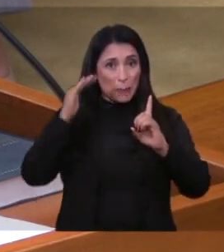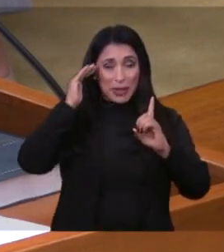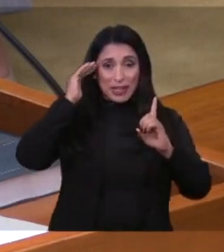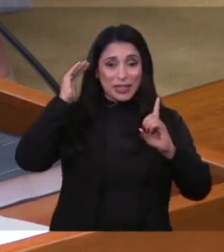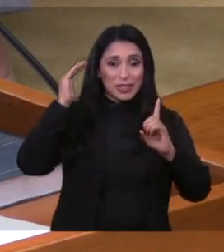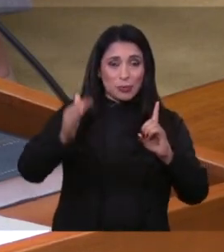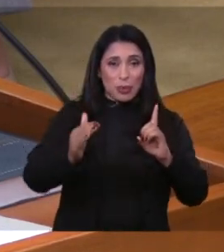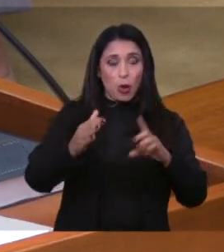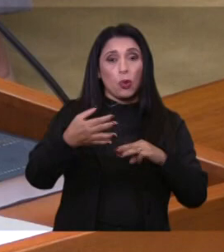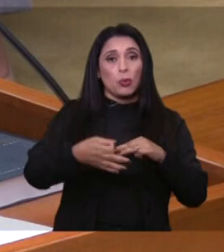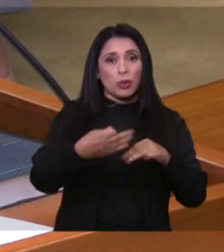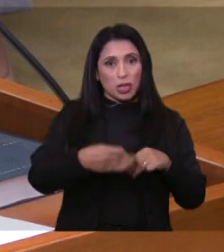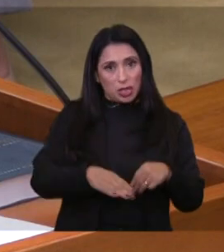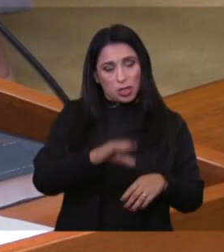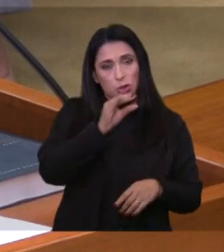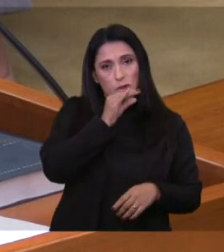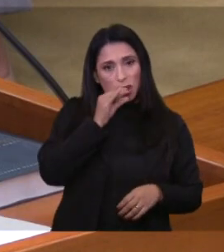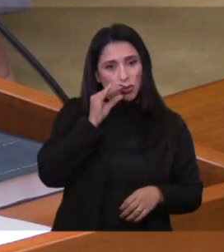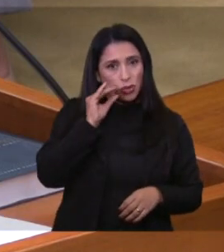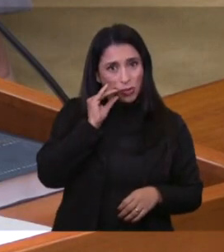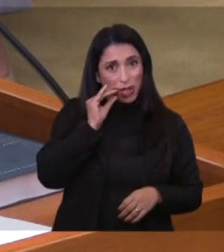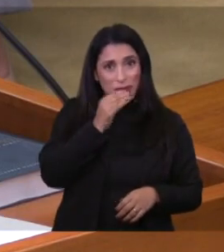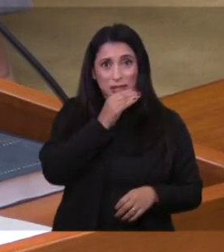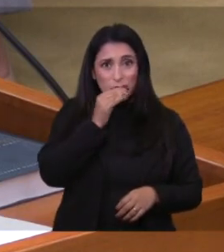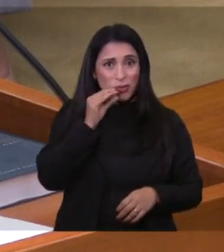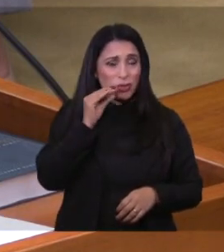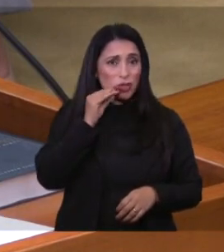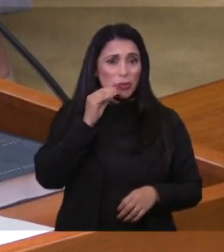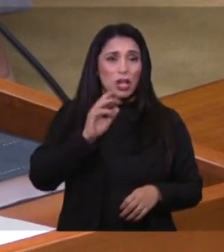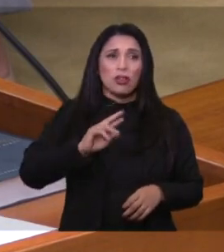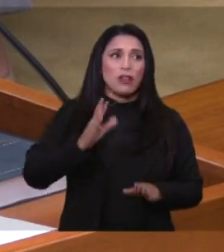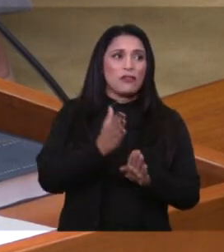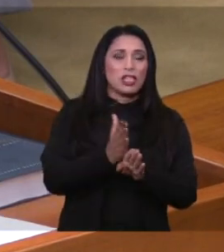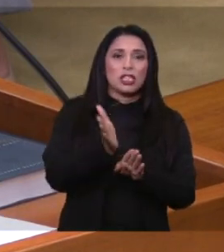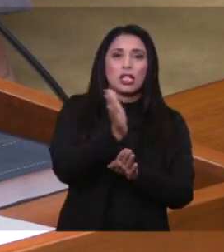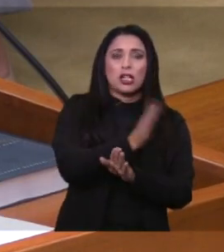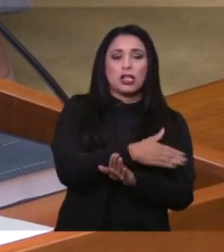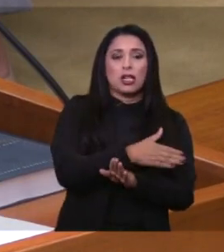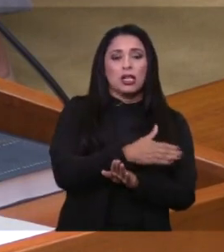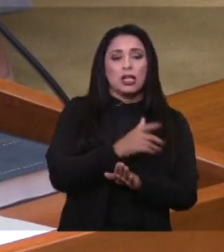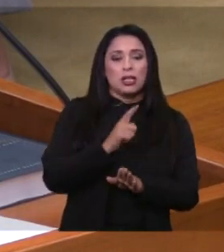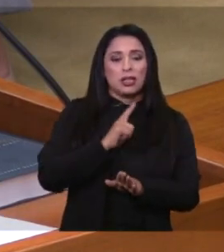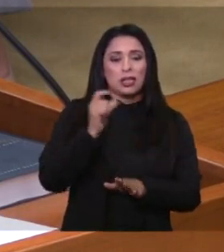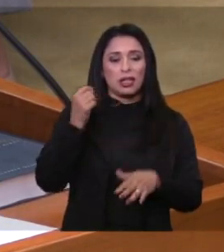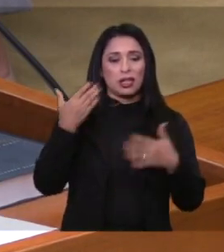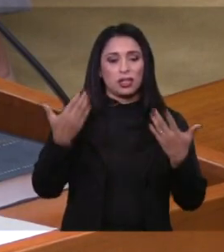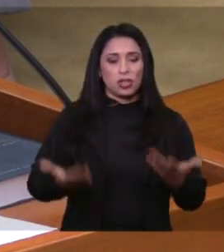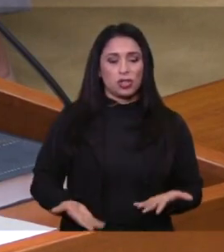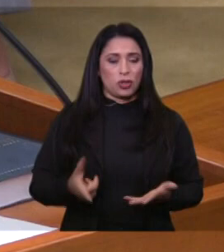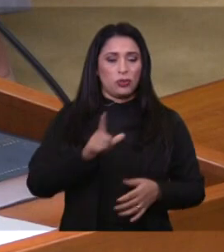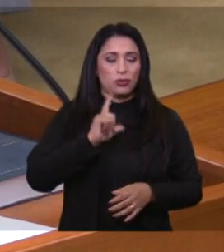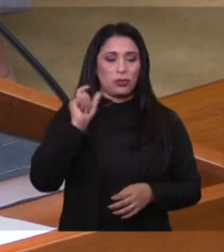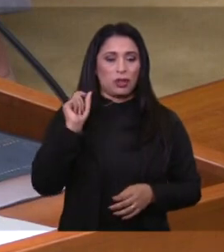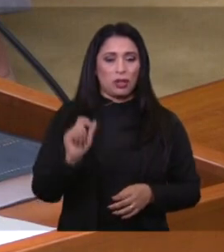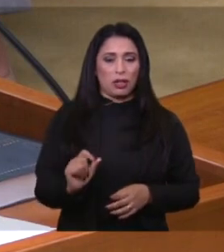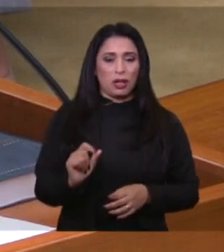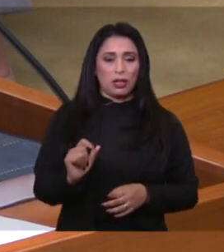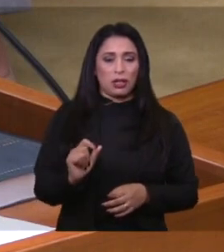decanos, Celso de Mello. Celso de Mello não chamava anterioridade de questiúncula, ele dava um outro nome. Que